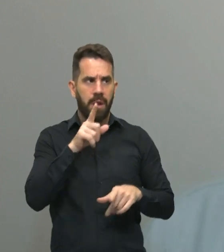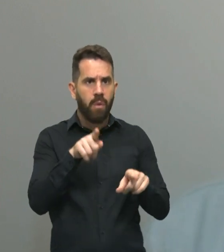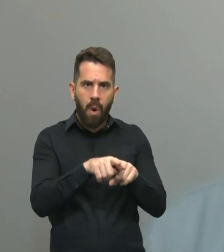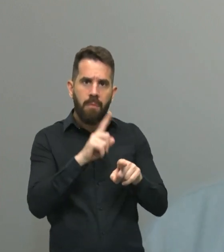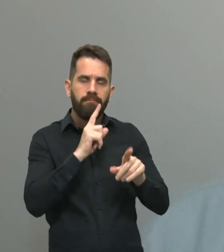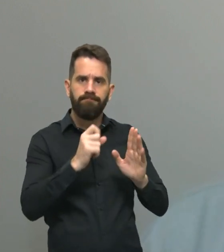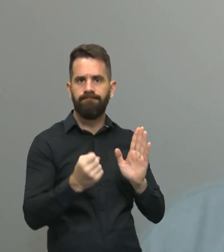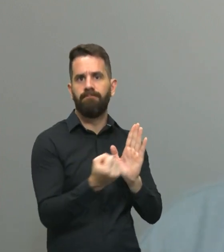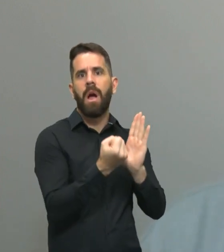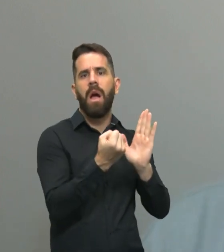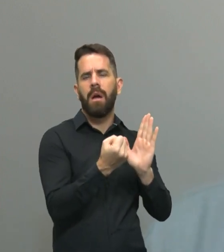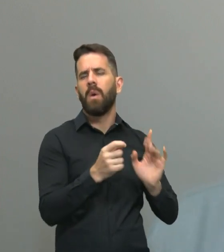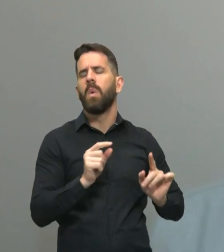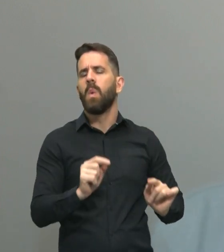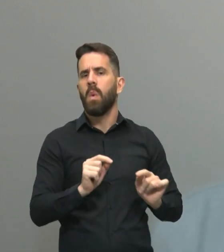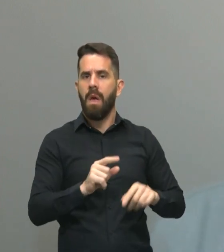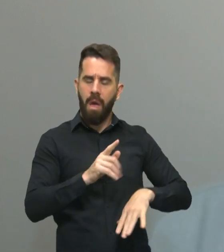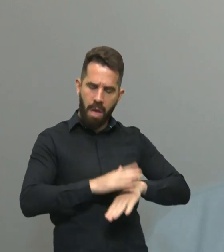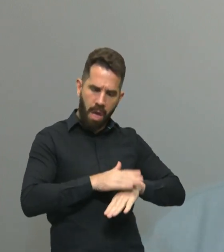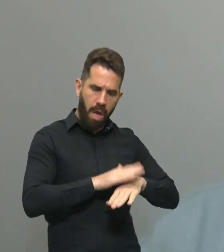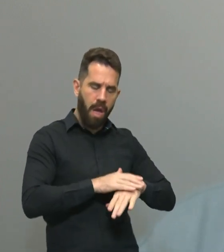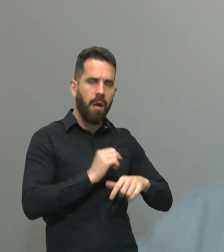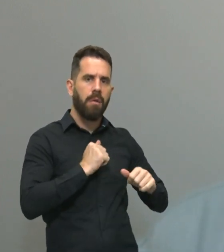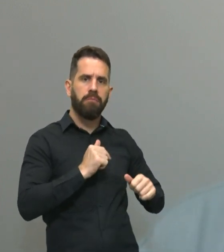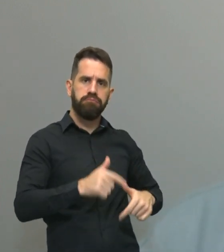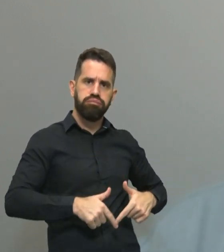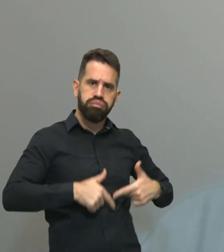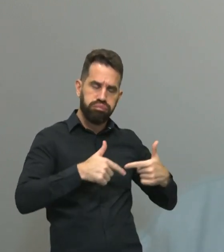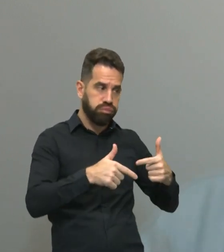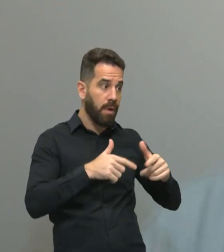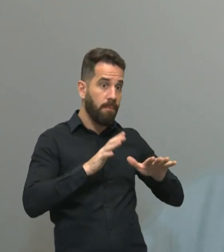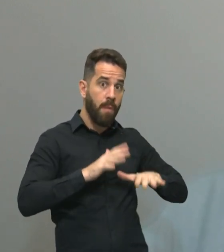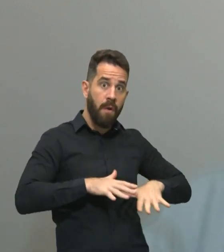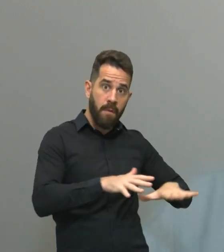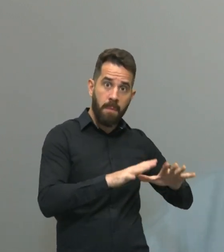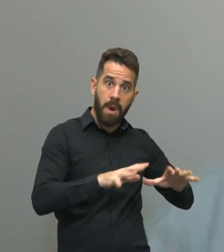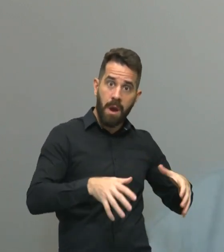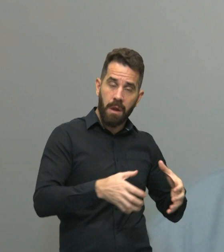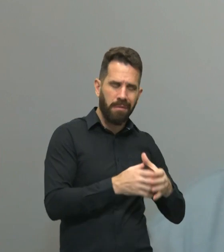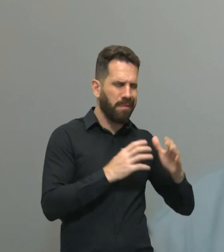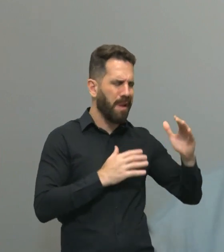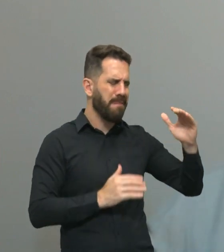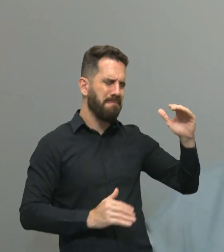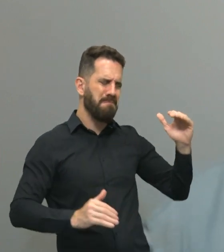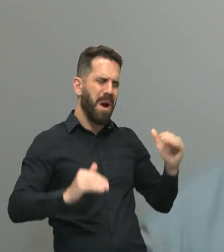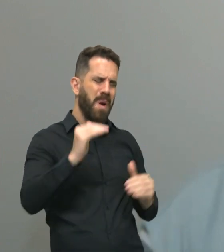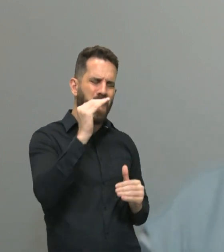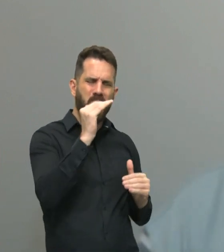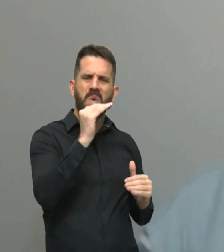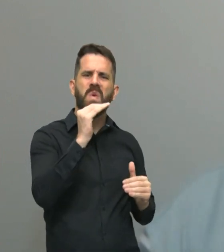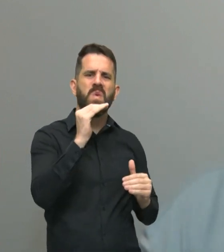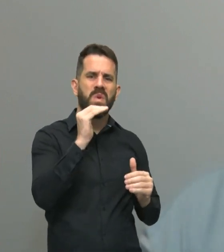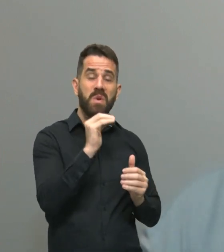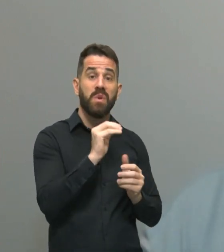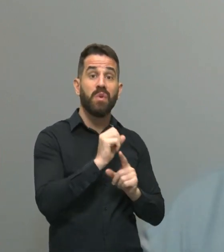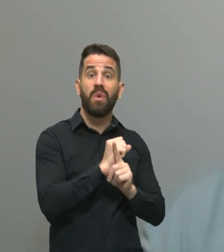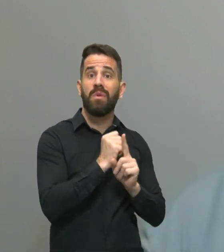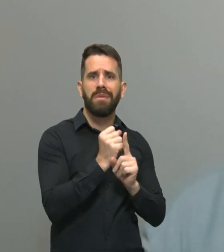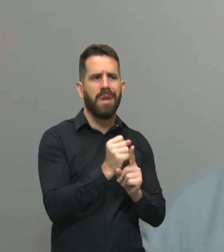em sociedades, né, cuja a desigualdade social ela é muito alta, né? Então, elas